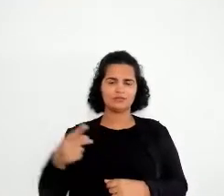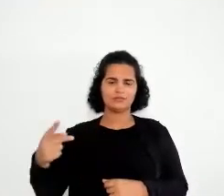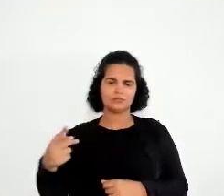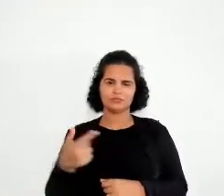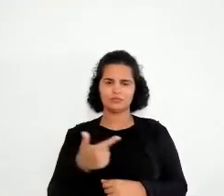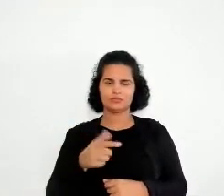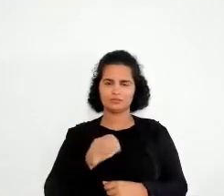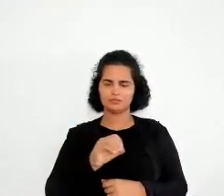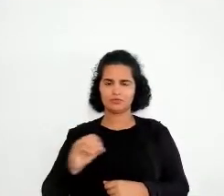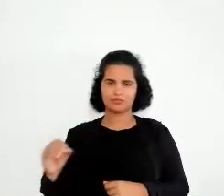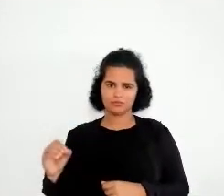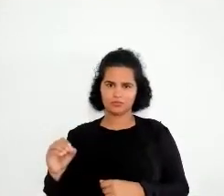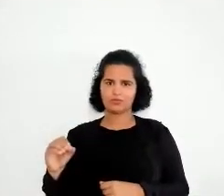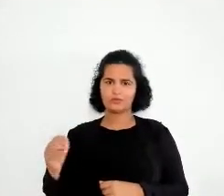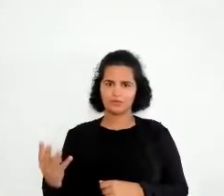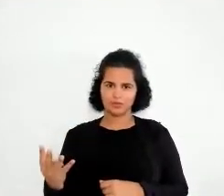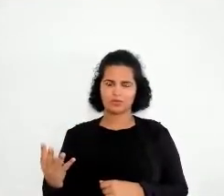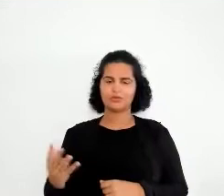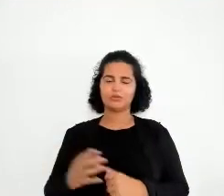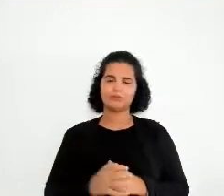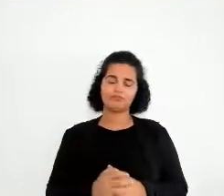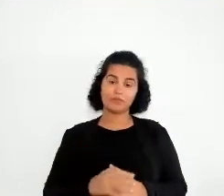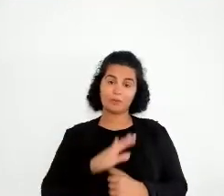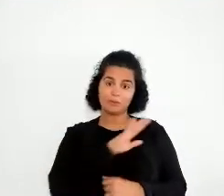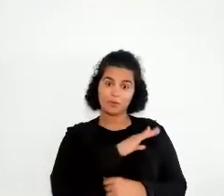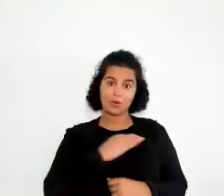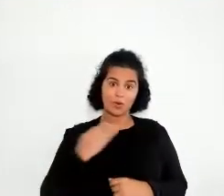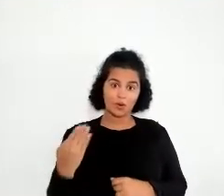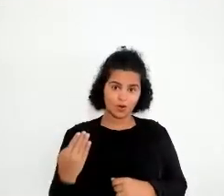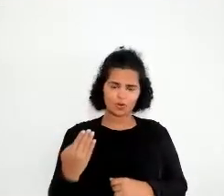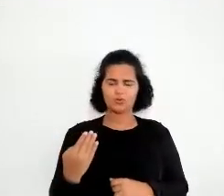em 2008, deixando eternas saudades.